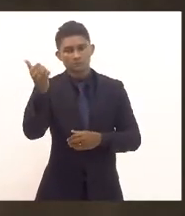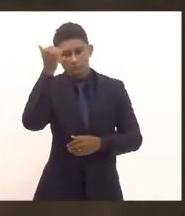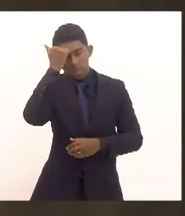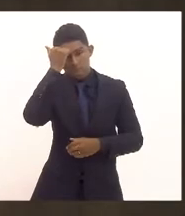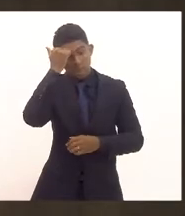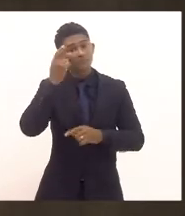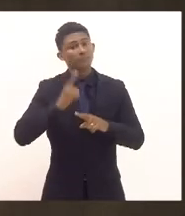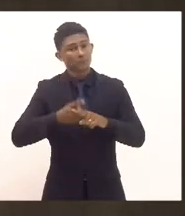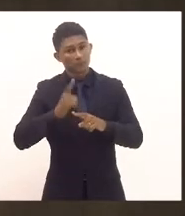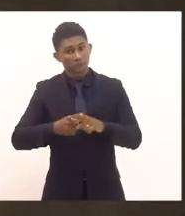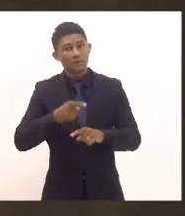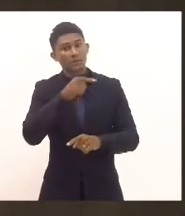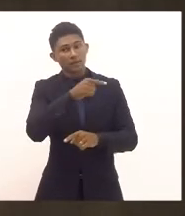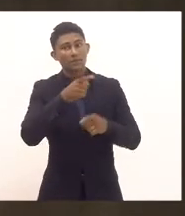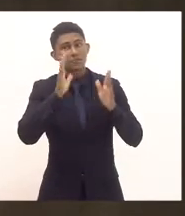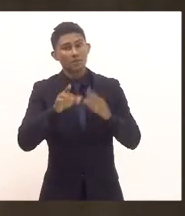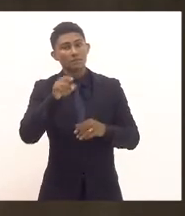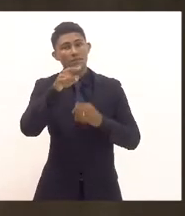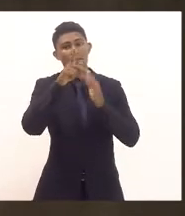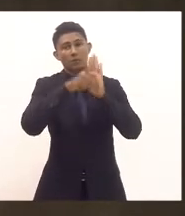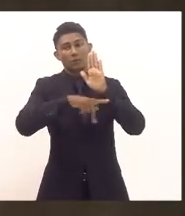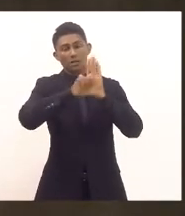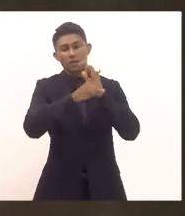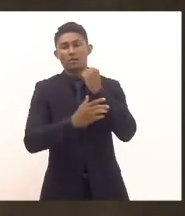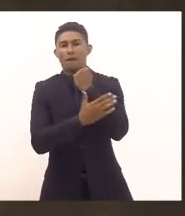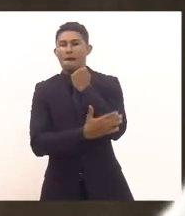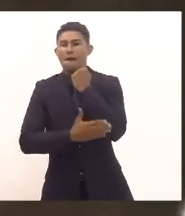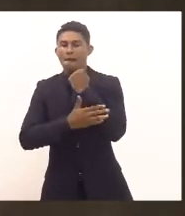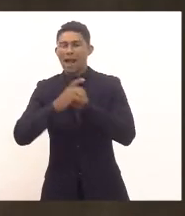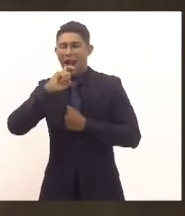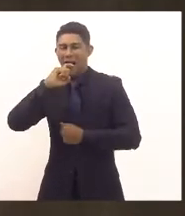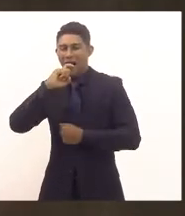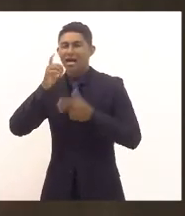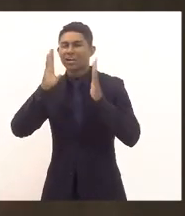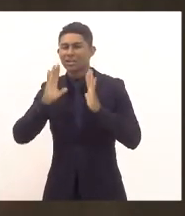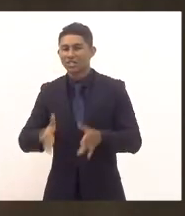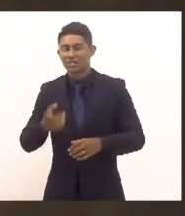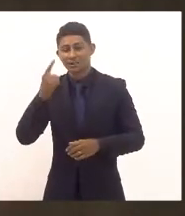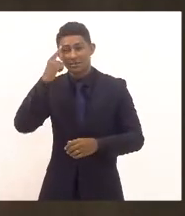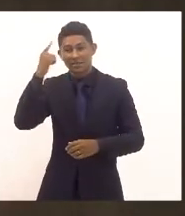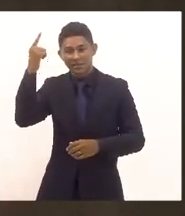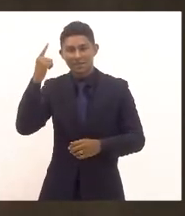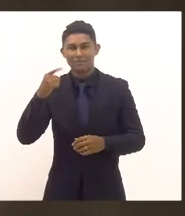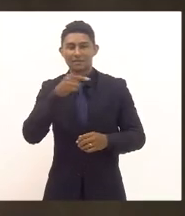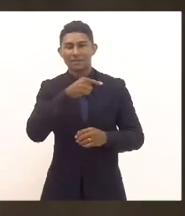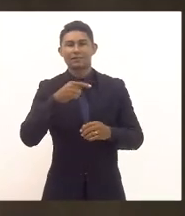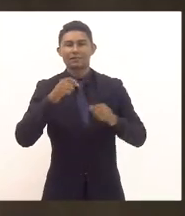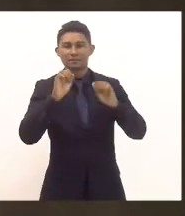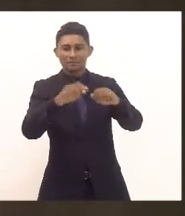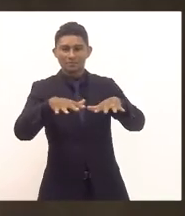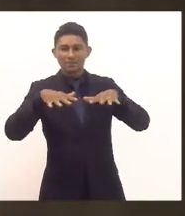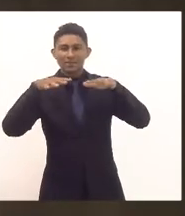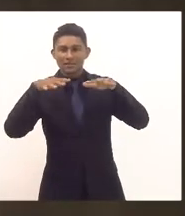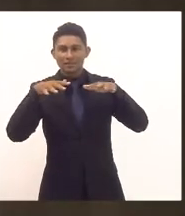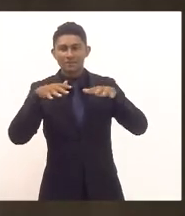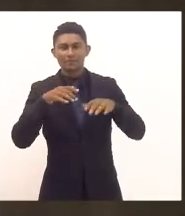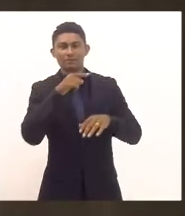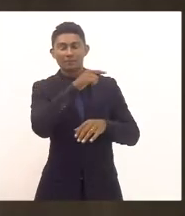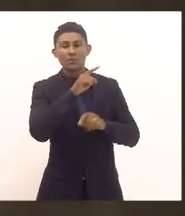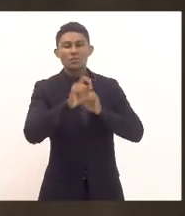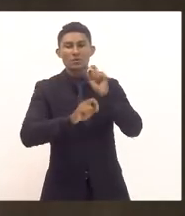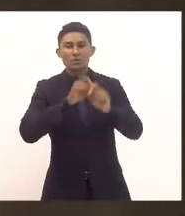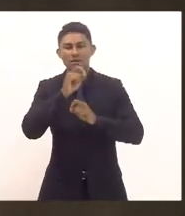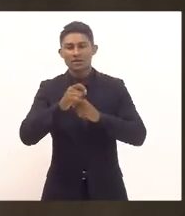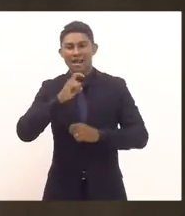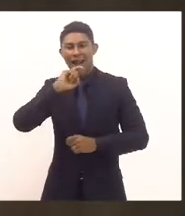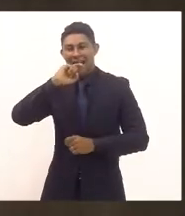serafini já invejou projetos seus trouxe Arruda lá no plenário do Tiradentes trouxe Arruda para lhe proteger